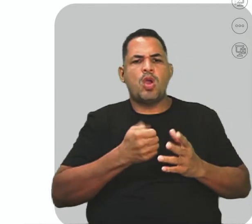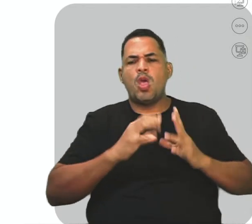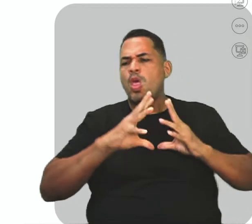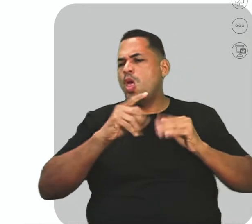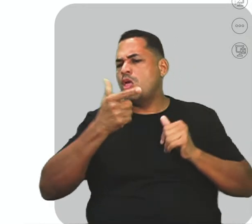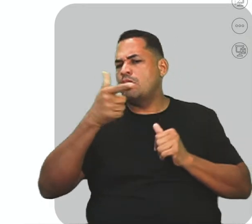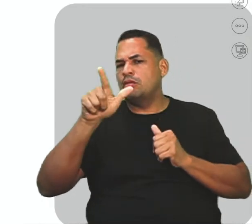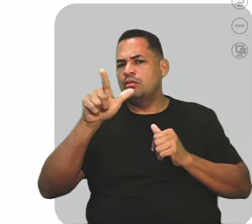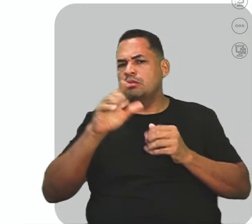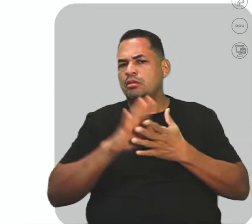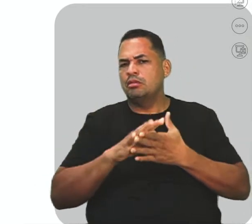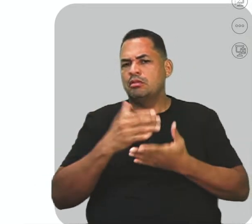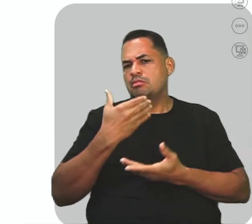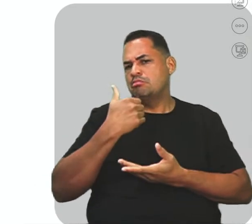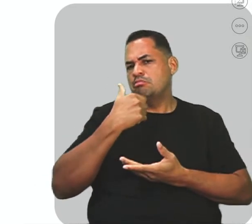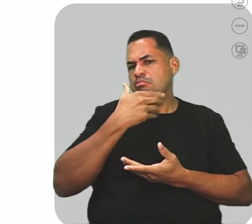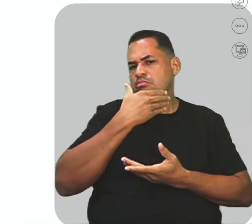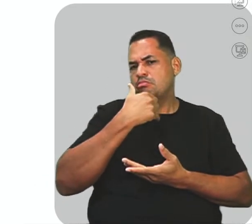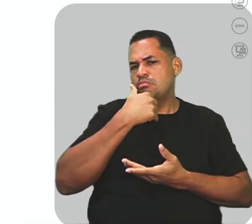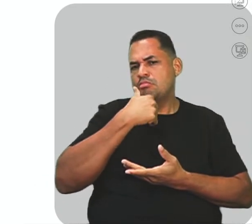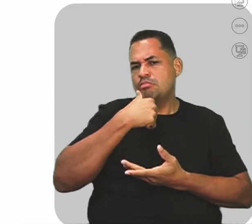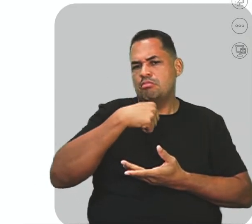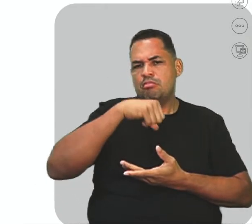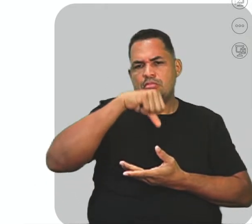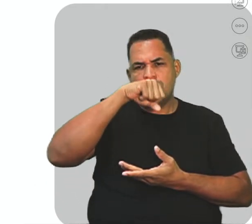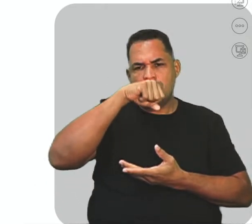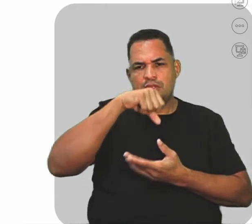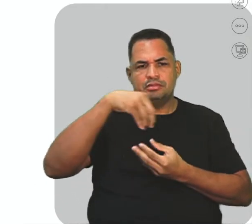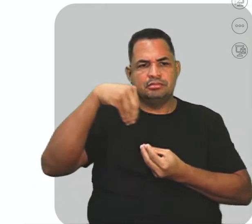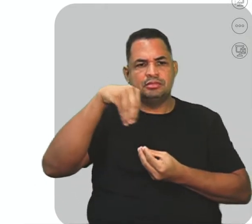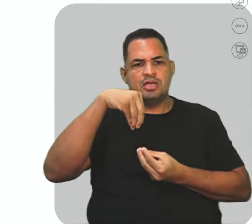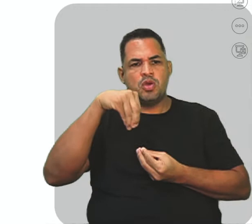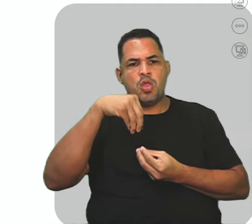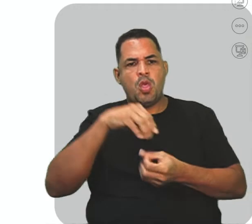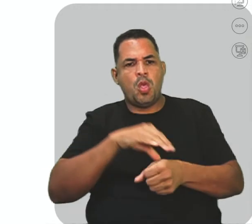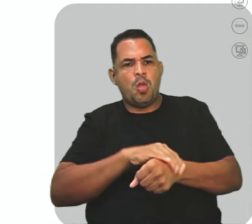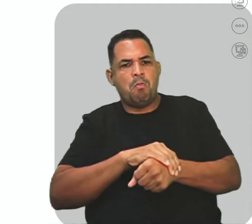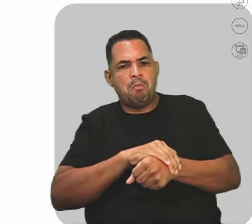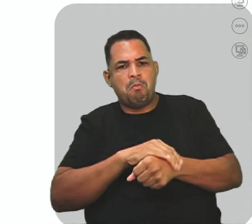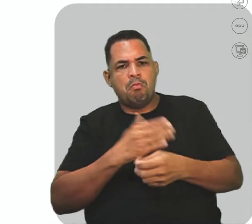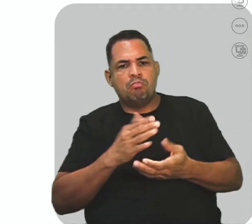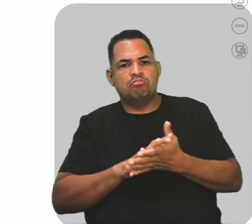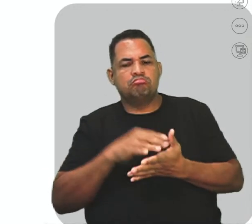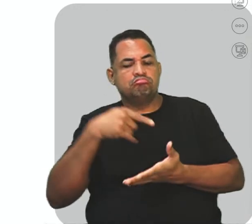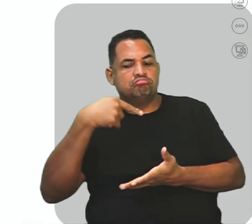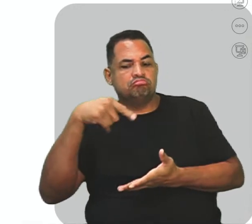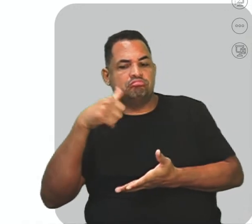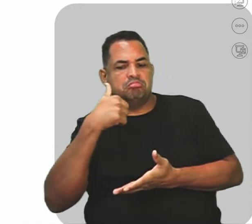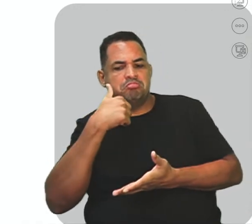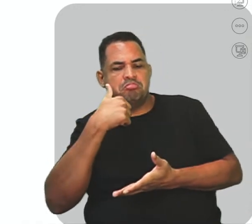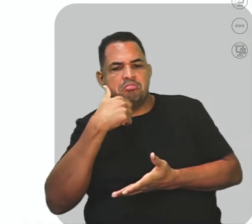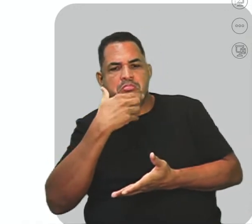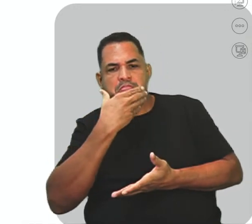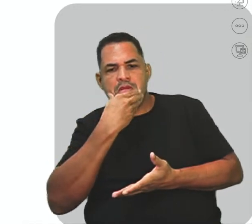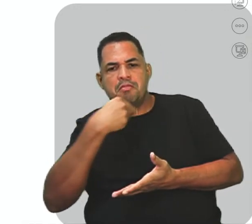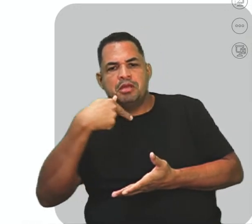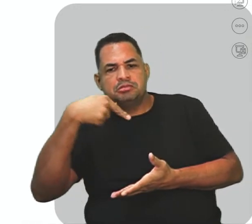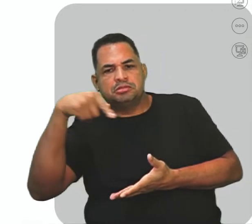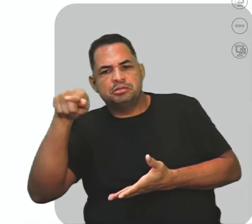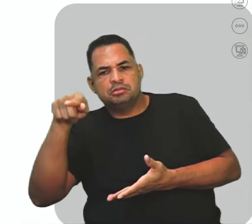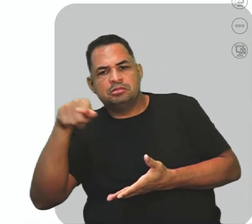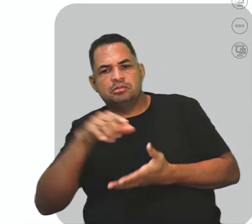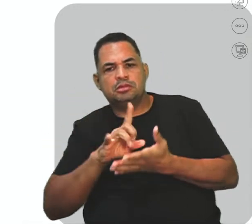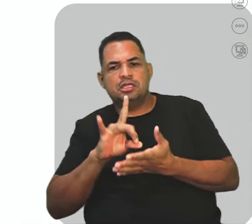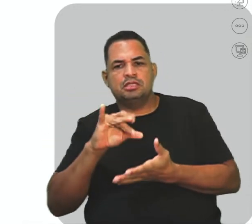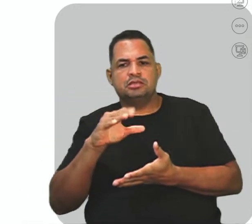outras. Mamãe sacudira seu punho de ferro. Papai havia saído. Liesel limpara